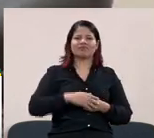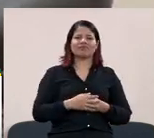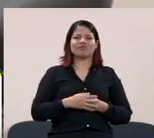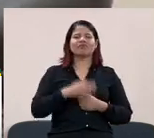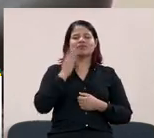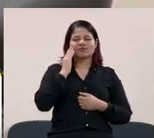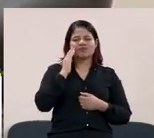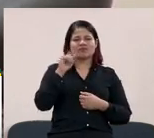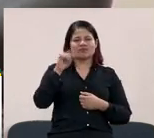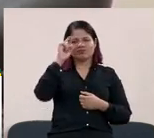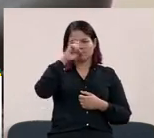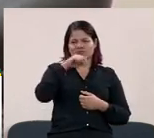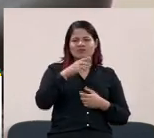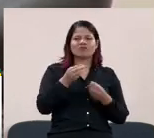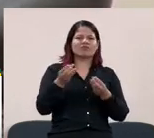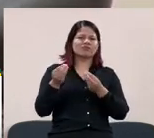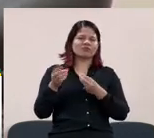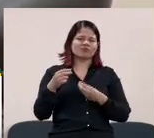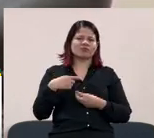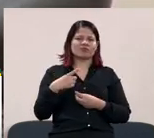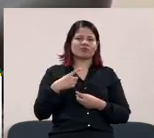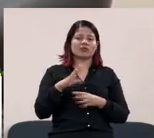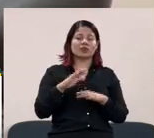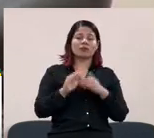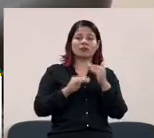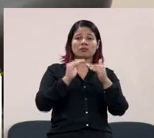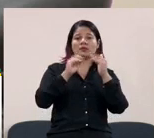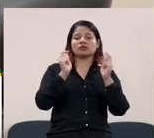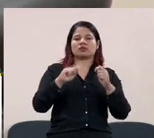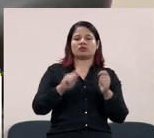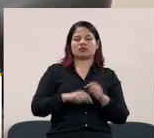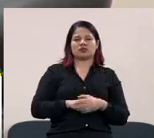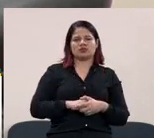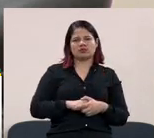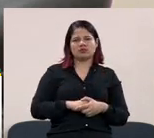muita dificuldade, mas que a coisa avançou bastante.